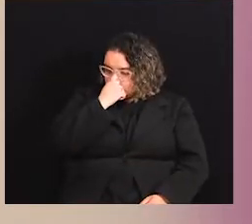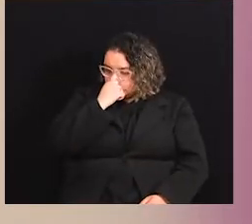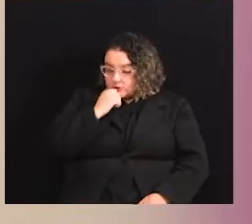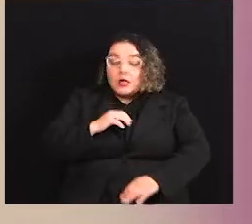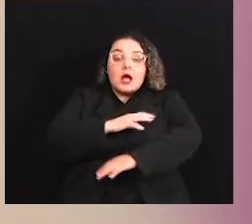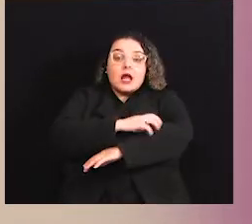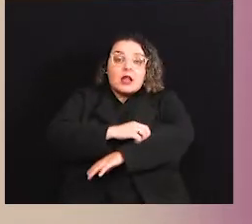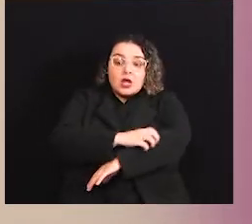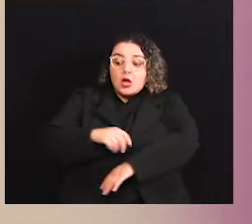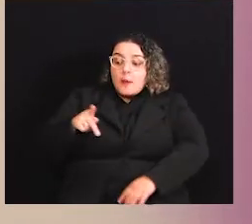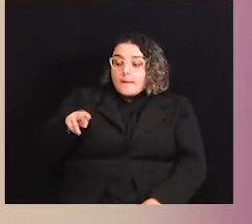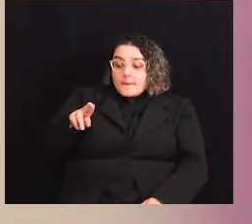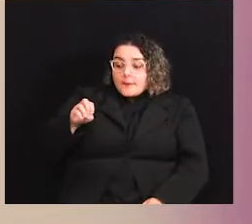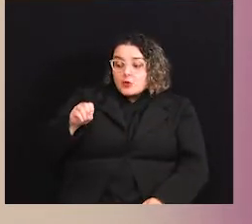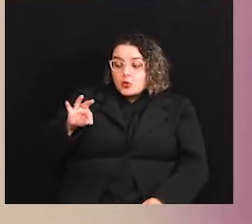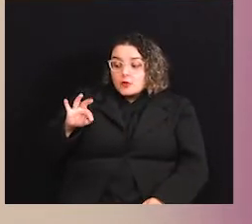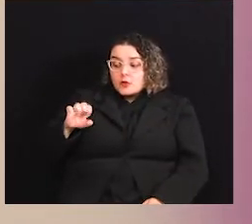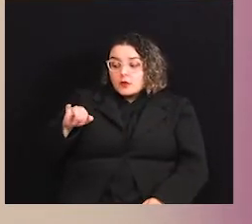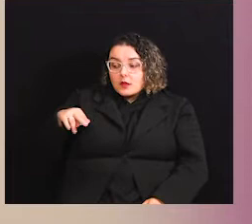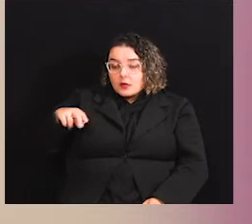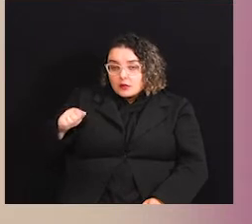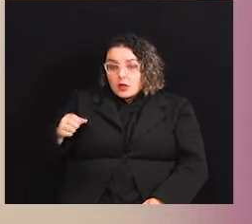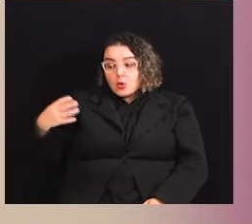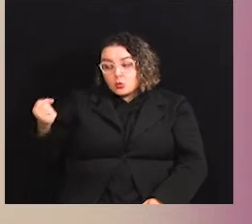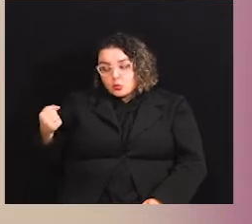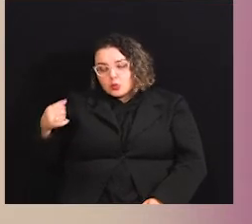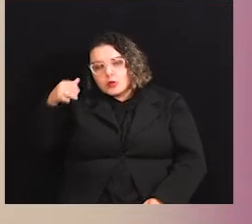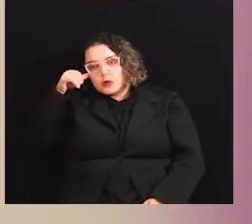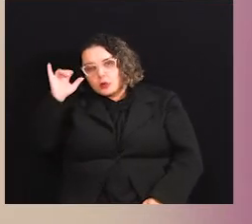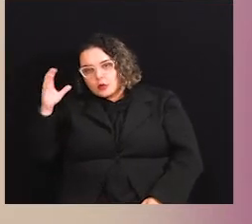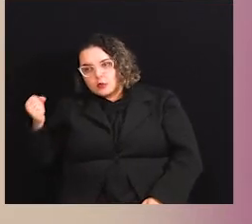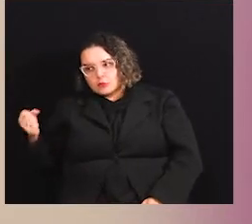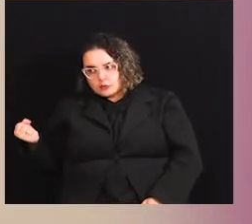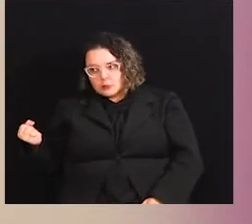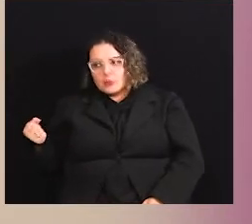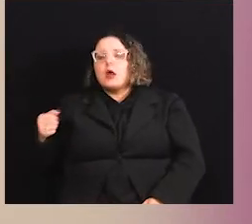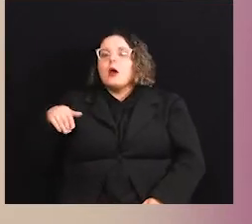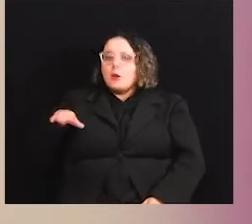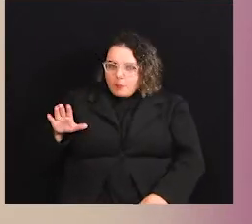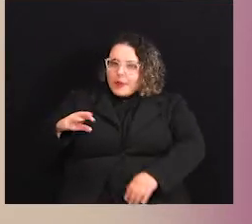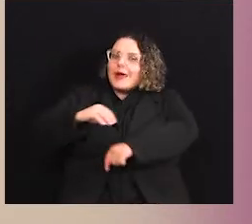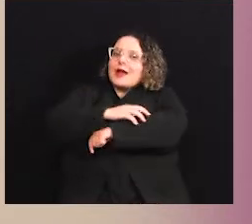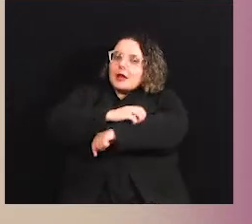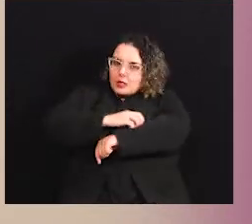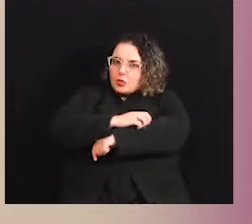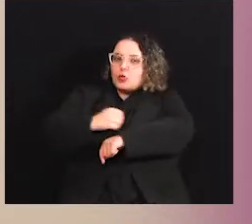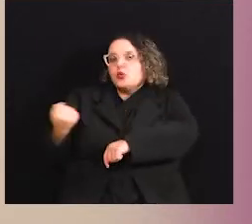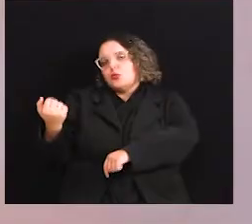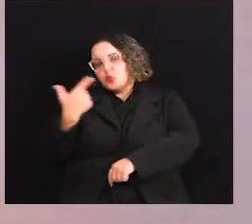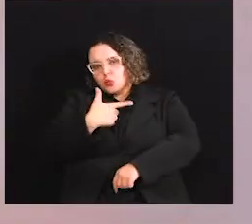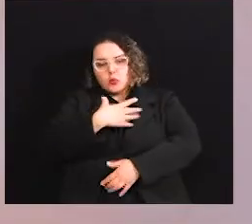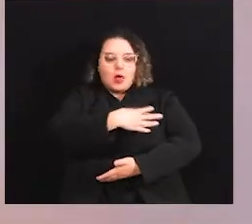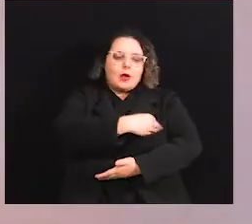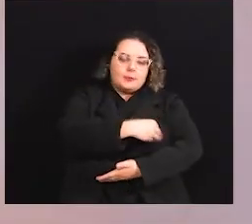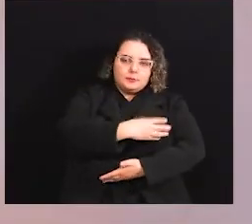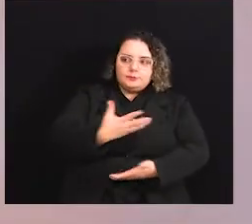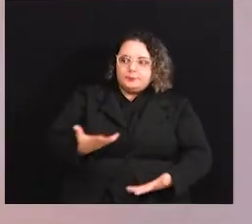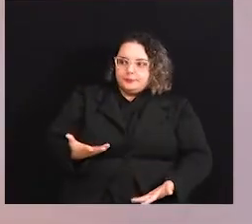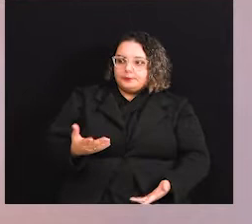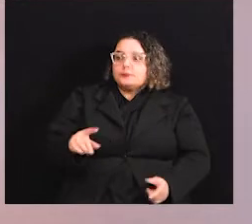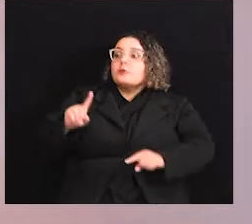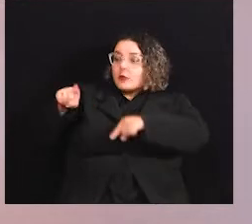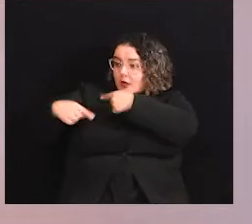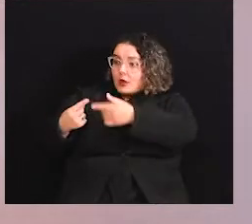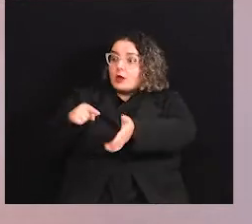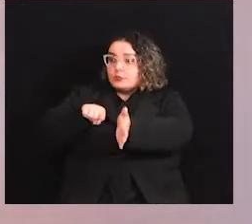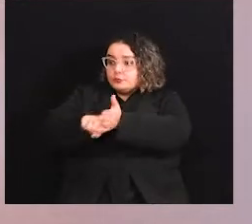alergia da proteína do leite de vaca, que é muito mais alergogênica, causa muito mais alergia do que o leite materno. Tá, e essa era a minha